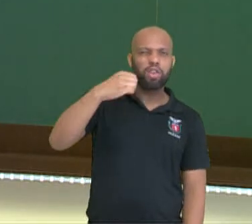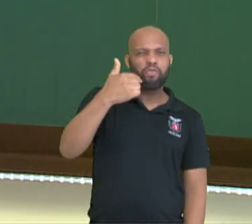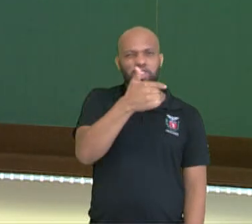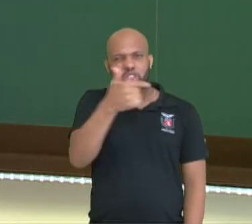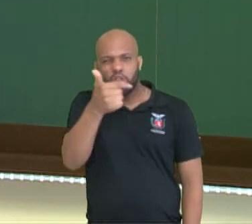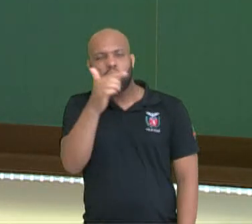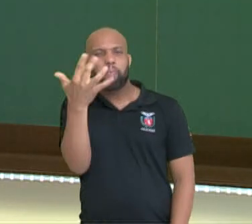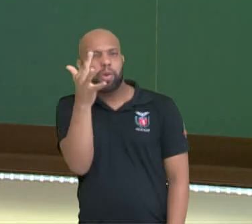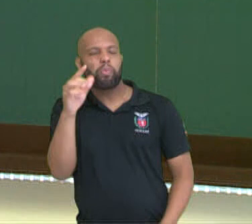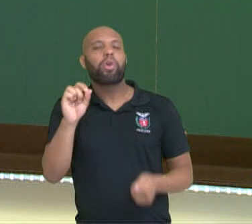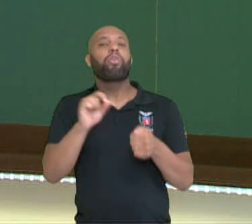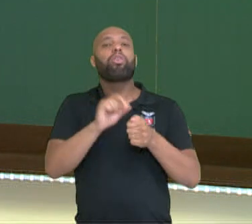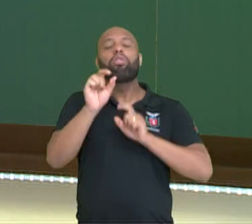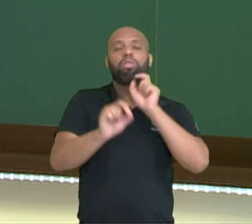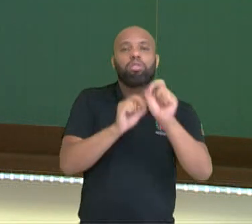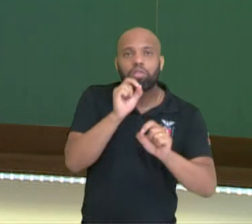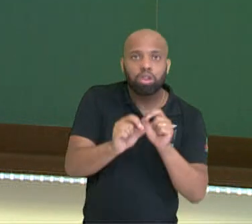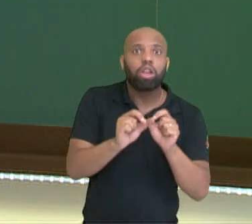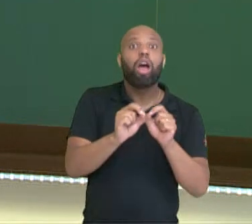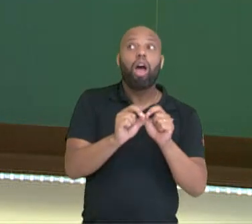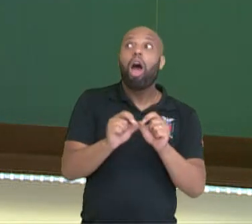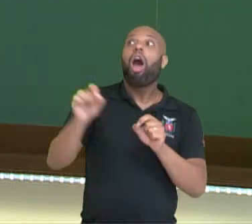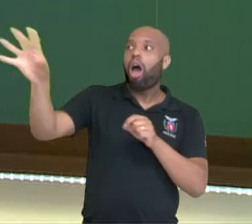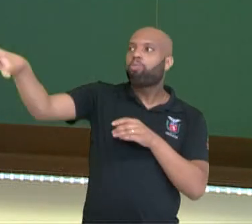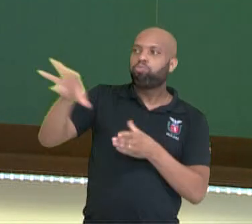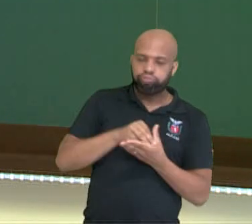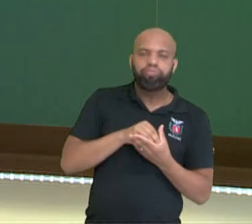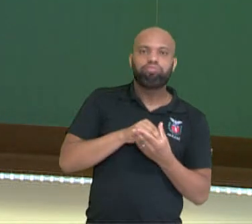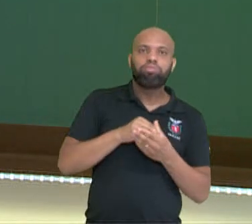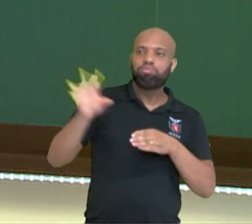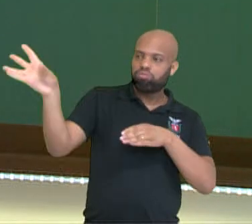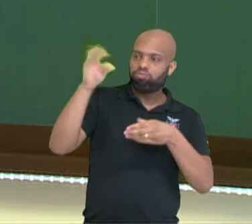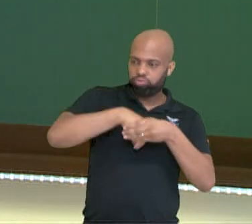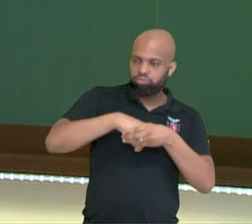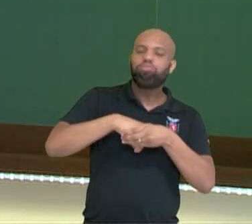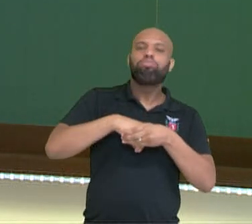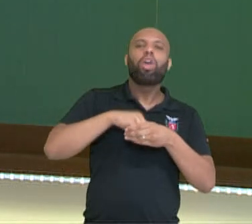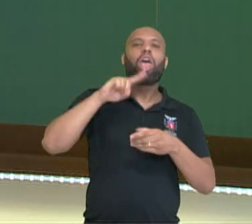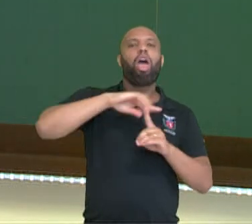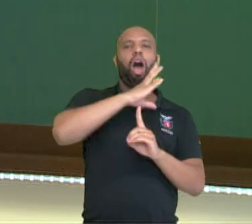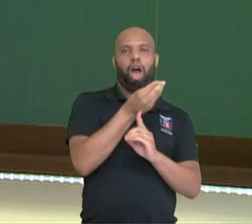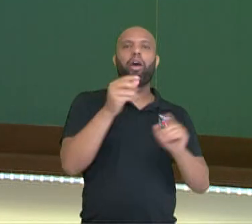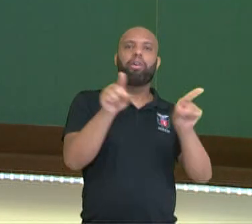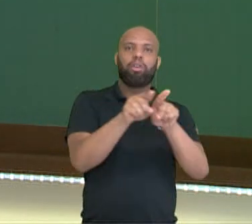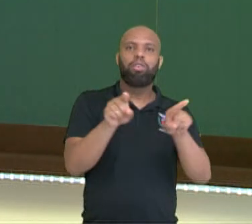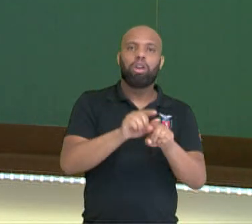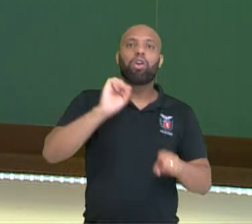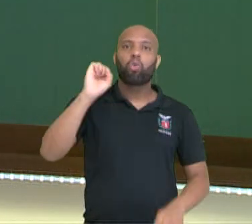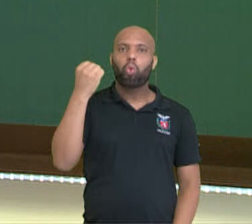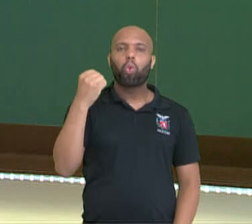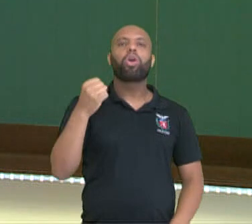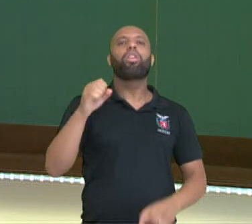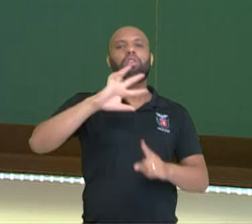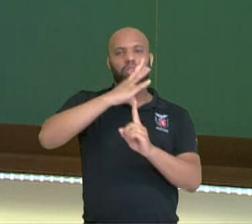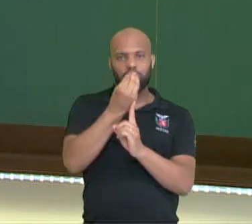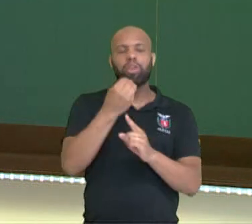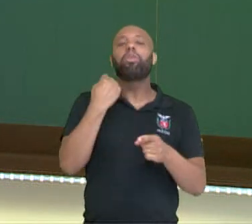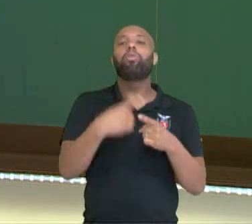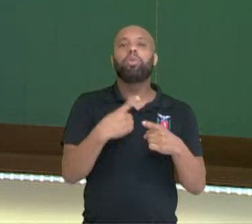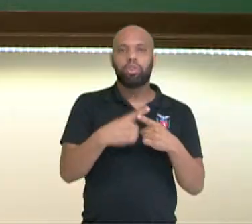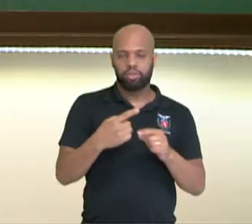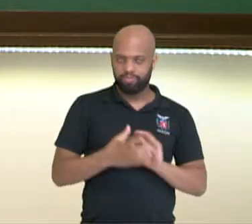eles pegaram e incorporaram a fotografia como um tipo de arte, então ela passou a ser a 8ª arte. Por quê? Porque